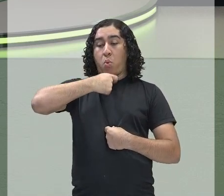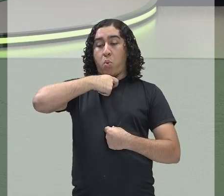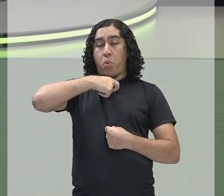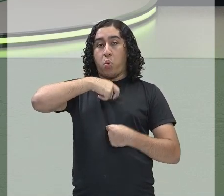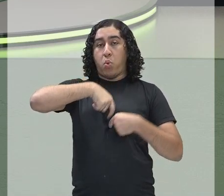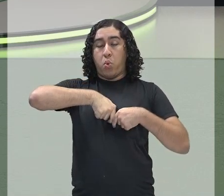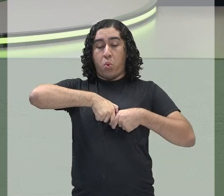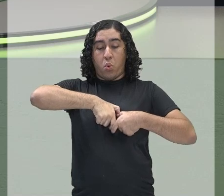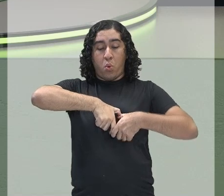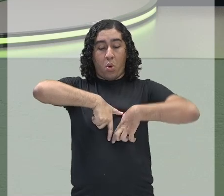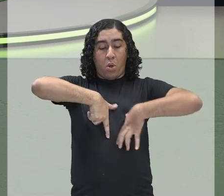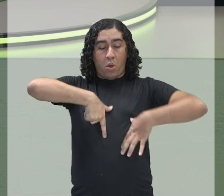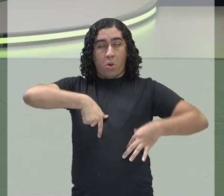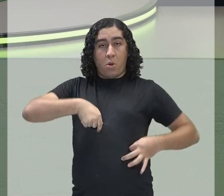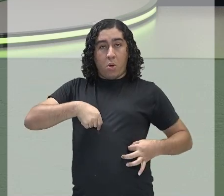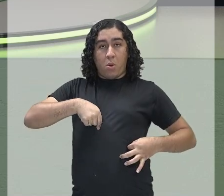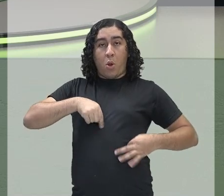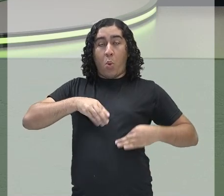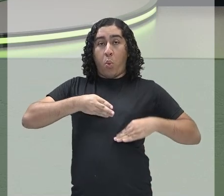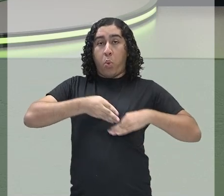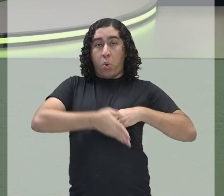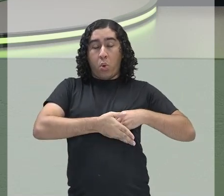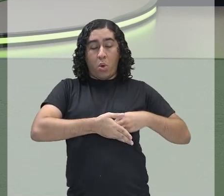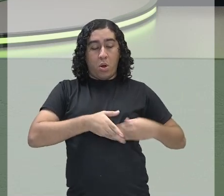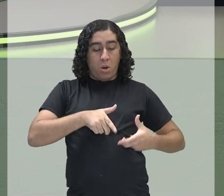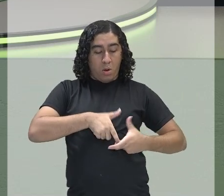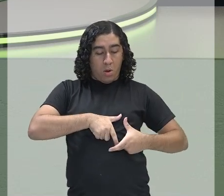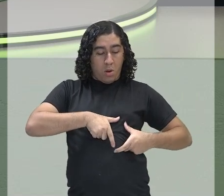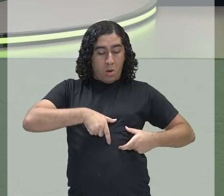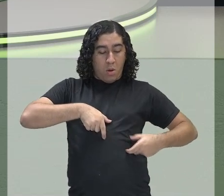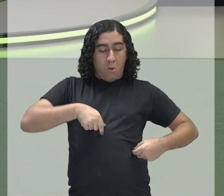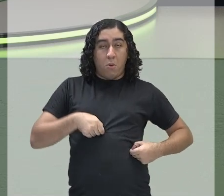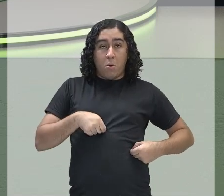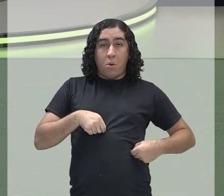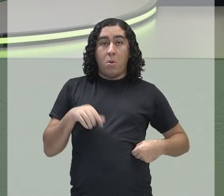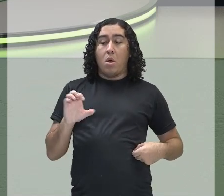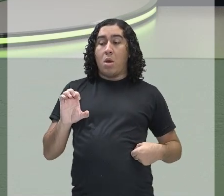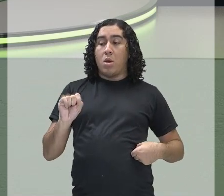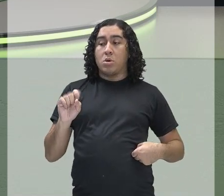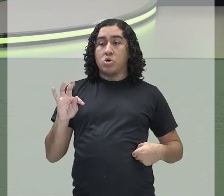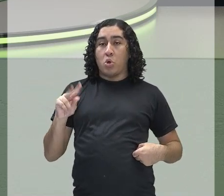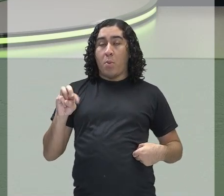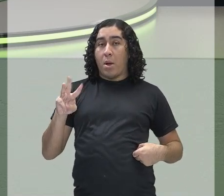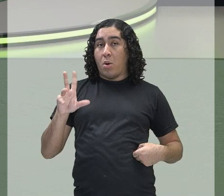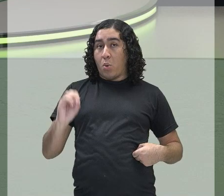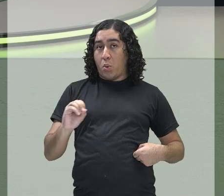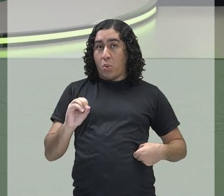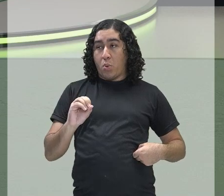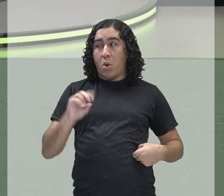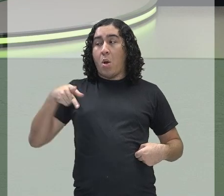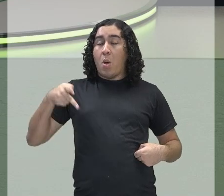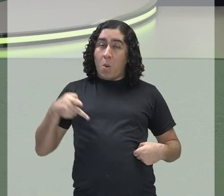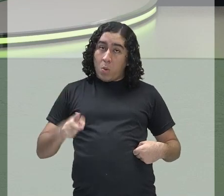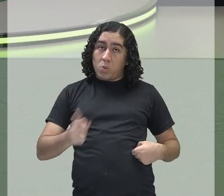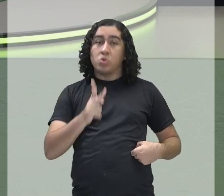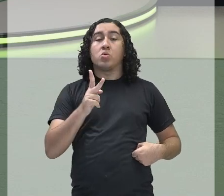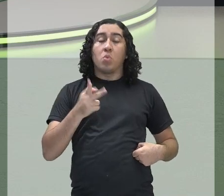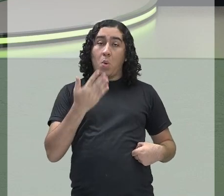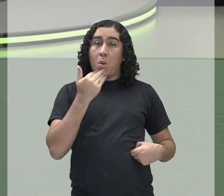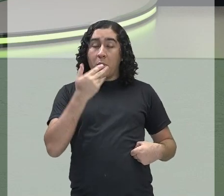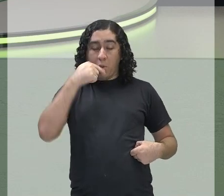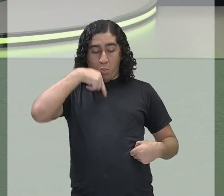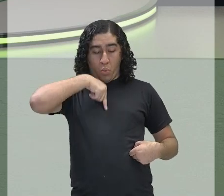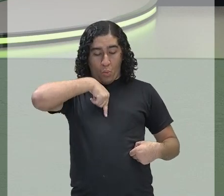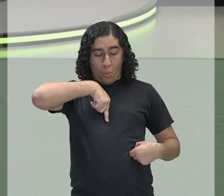até chegar no estômago, né? Esse órgão que a gente observa aqui, né? O estômago. E aí dá continuidade ao processo de